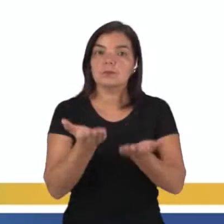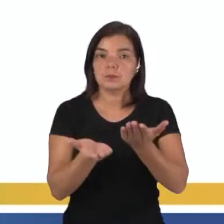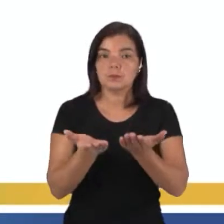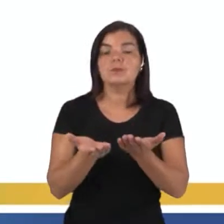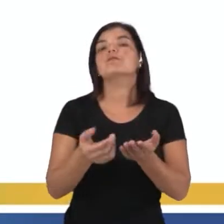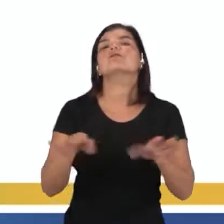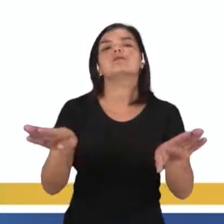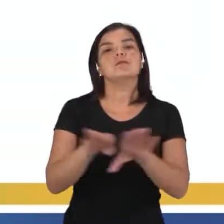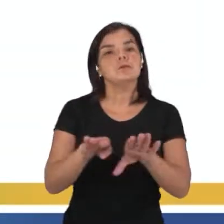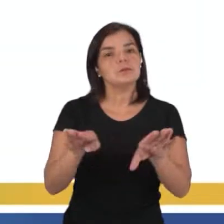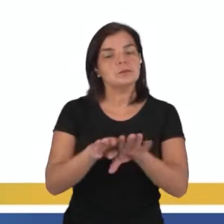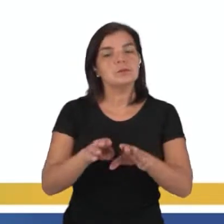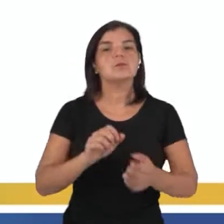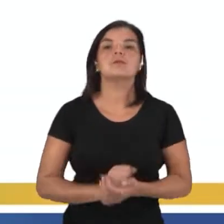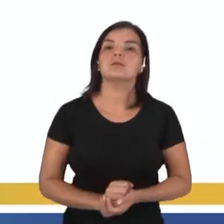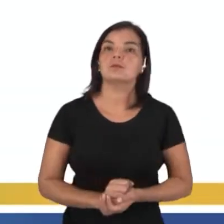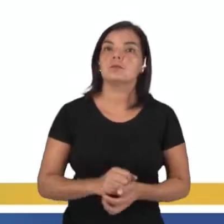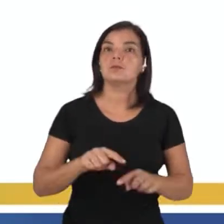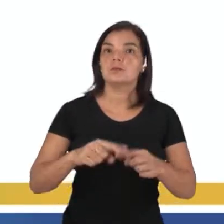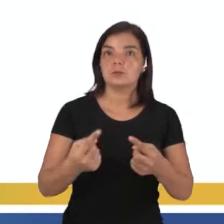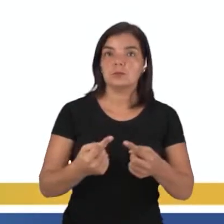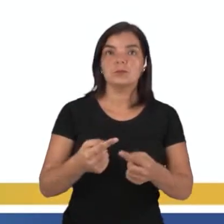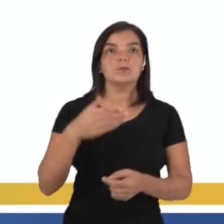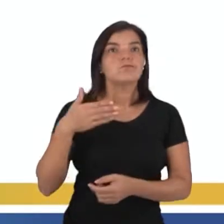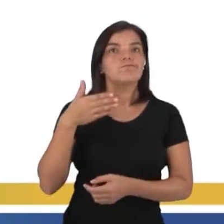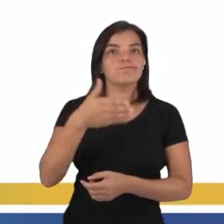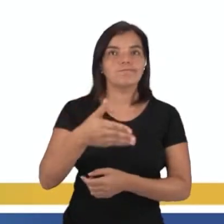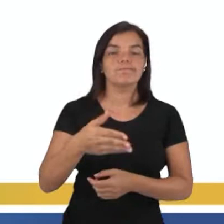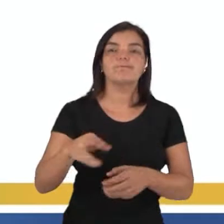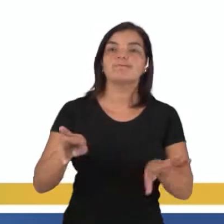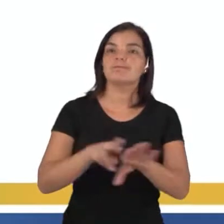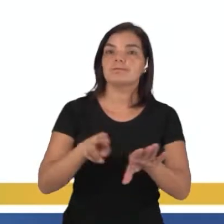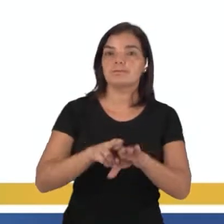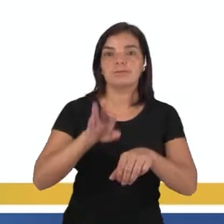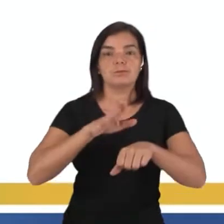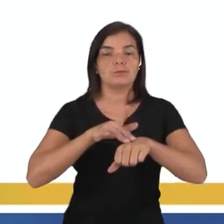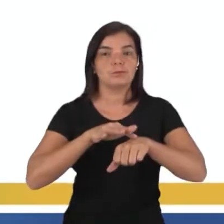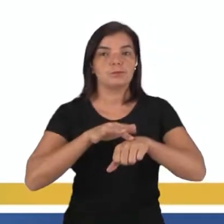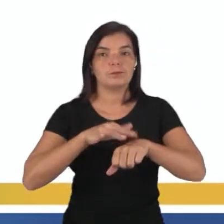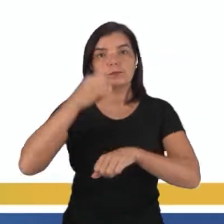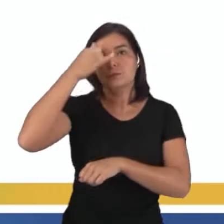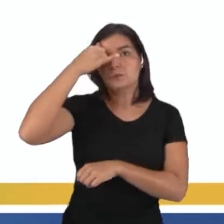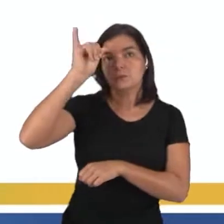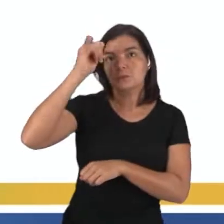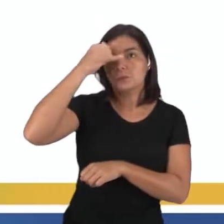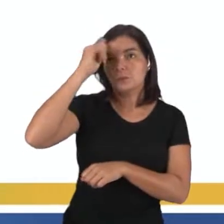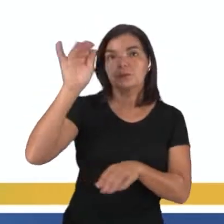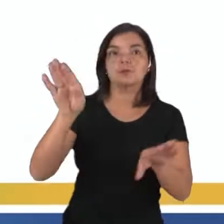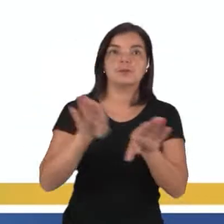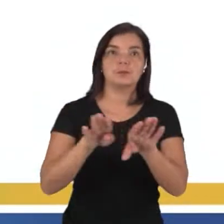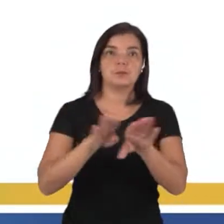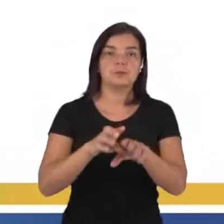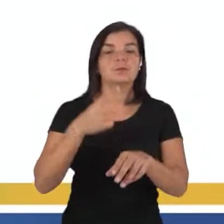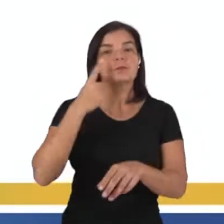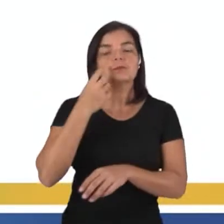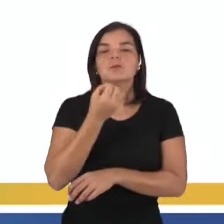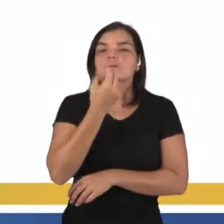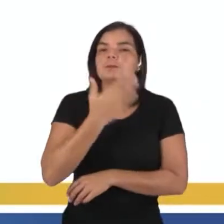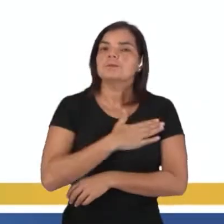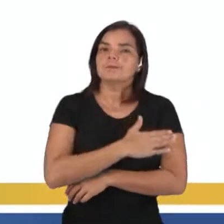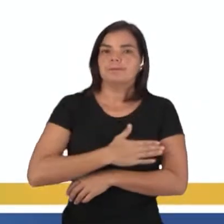e, consequentemente, seus enfoques concentram-se principalmente na prevenção de doenças e na